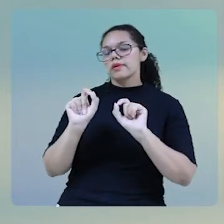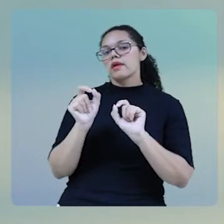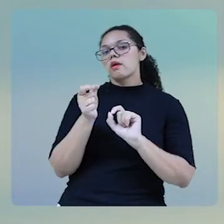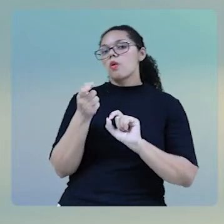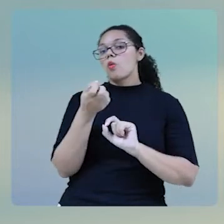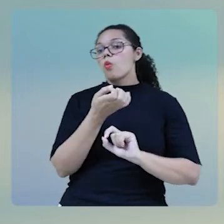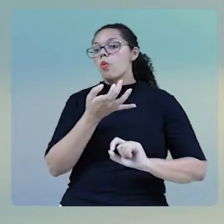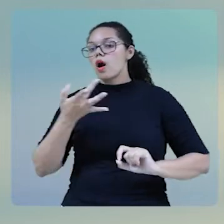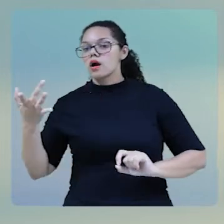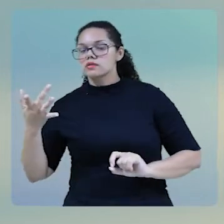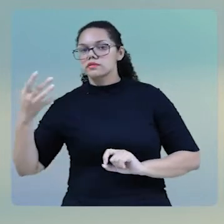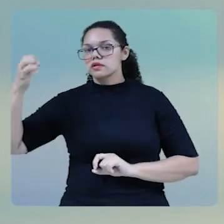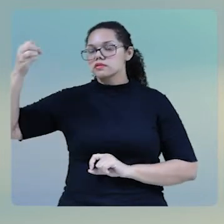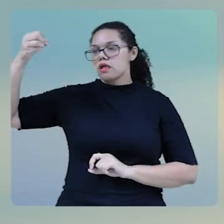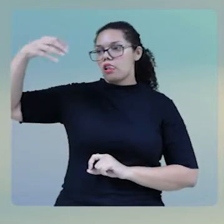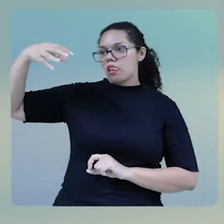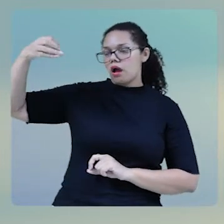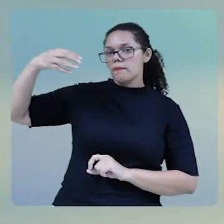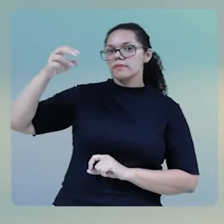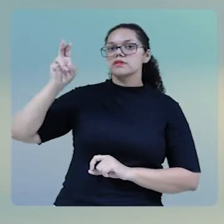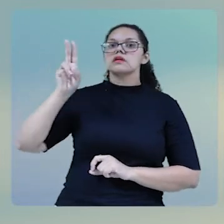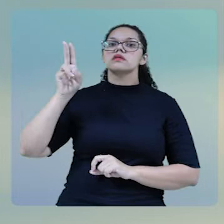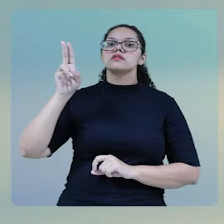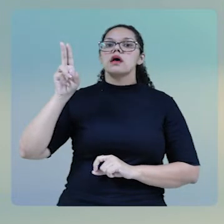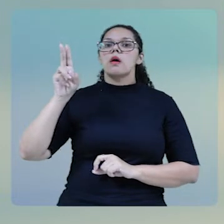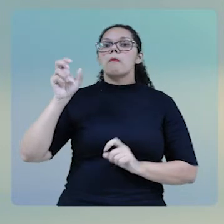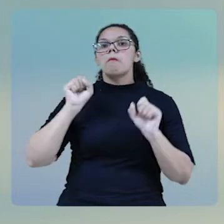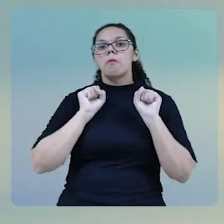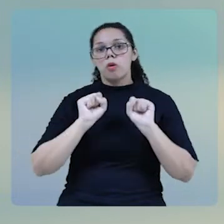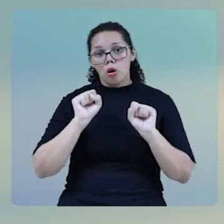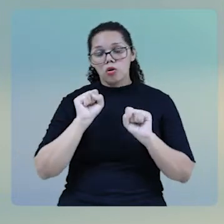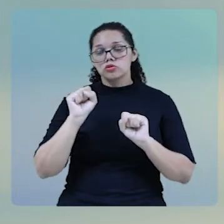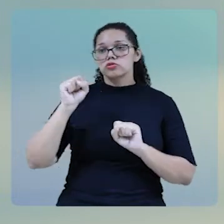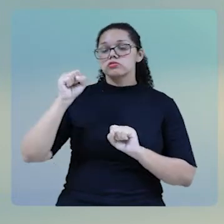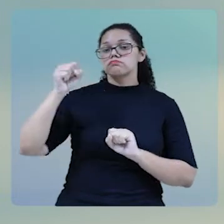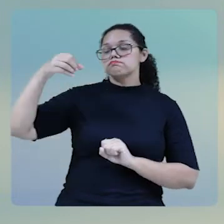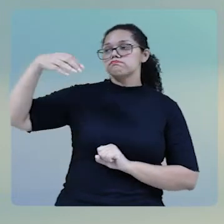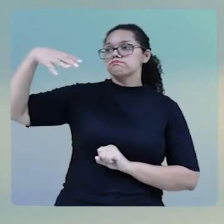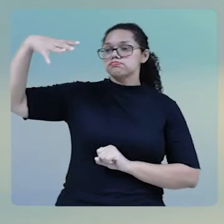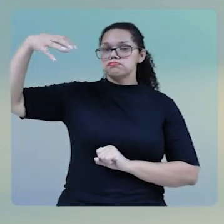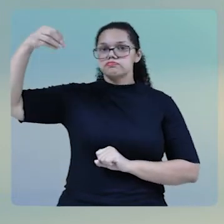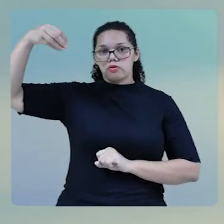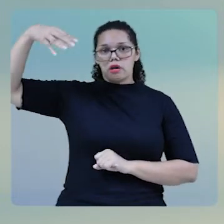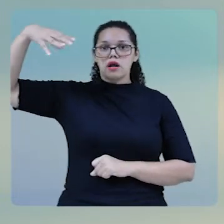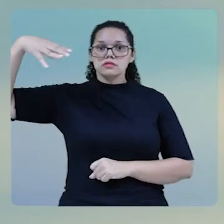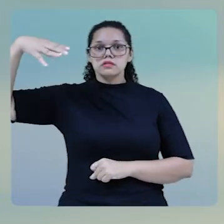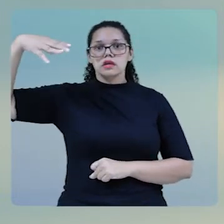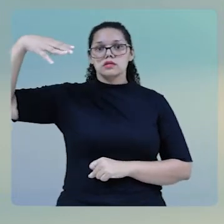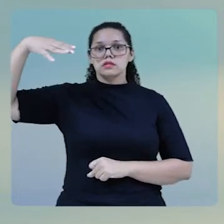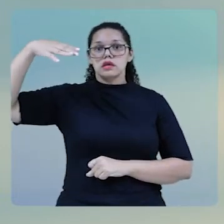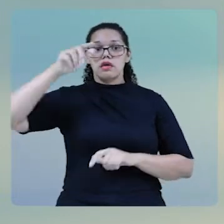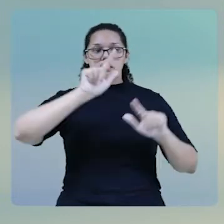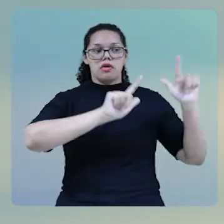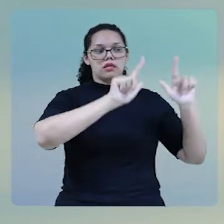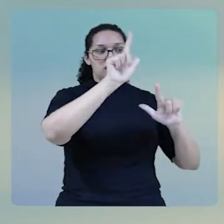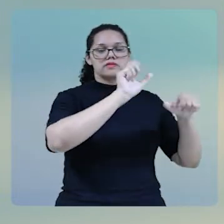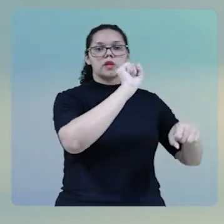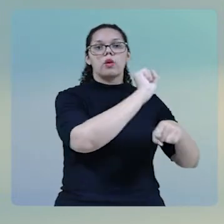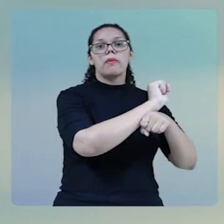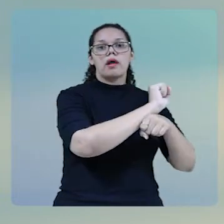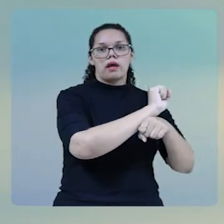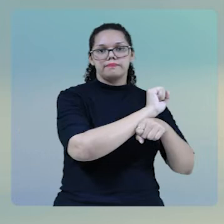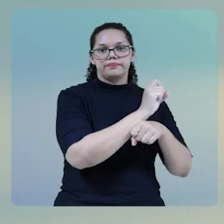o funcionamento da tua TV, tá? A primeira coisa que eu quero que você entenda, você poder entender esse problema é o seguinte. Aqui a gente